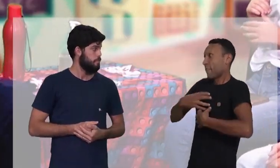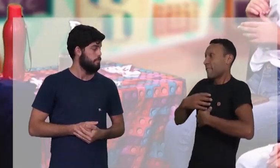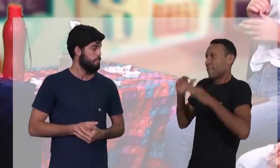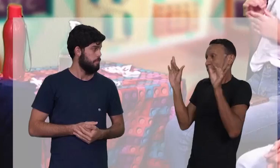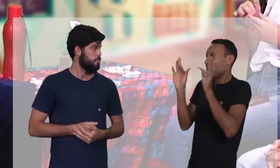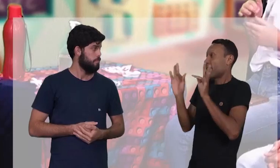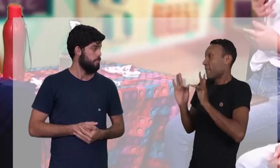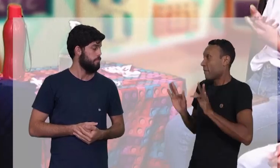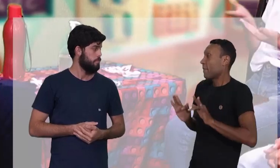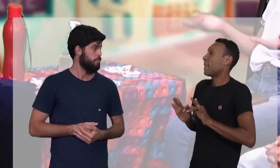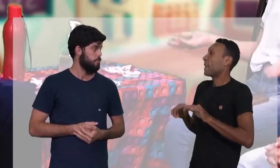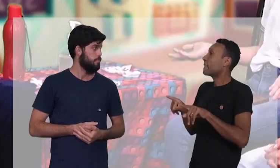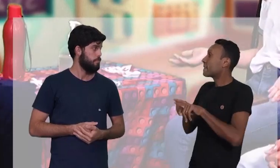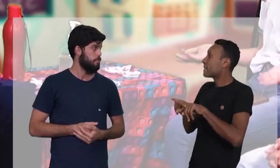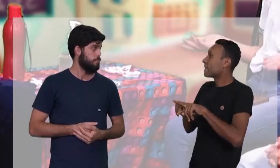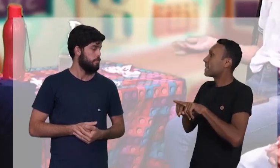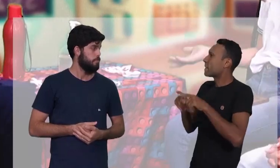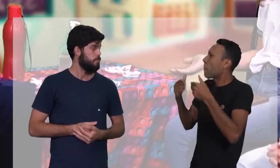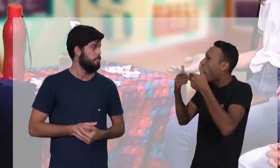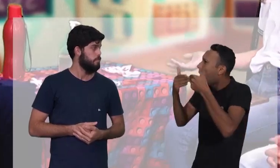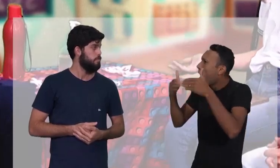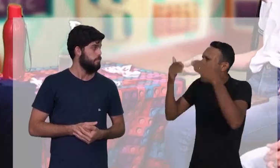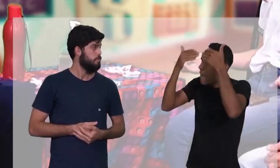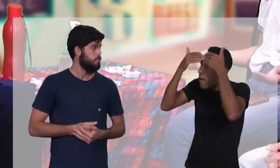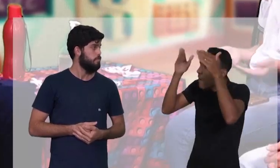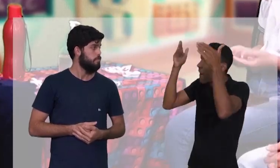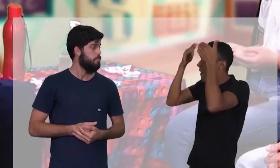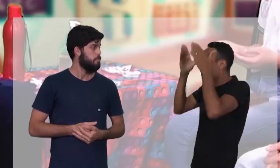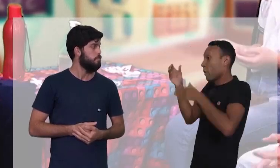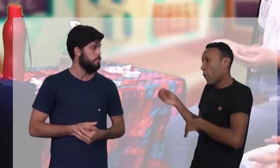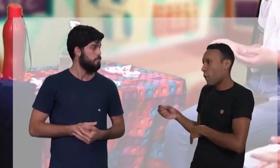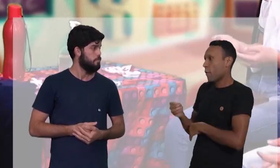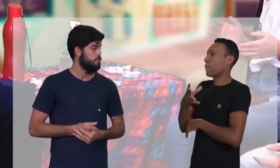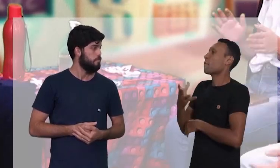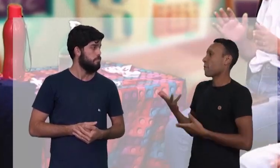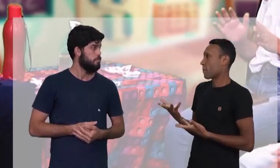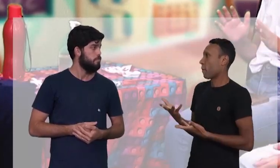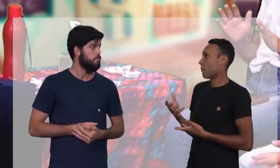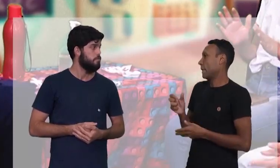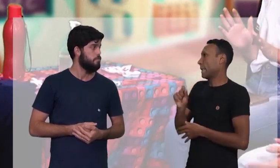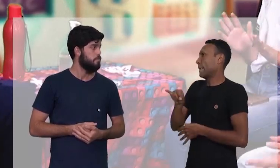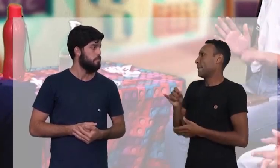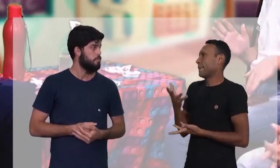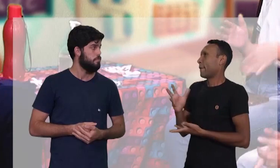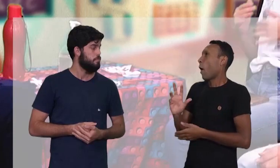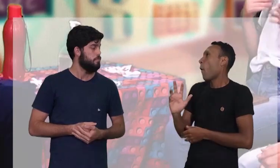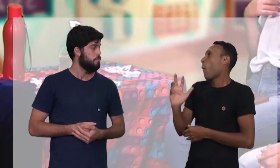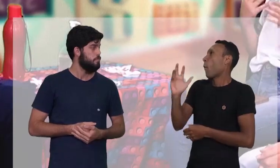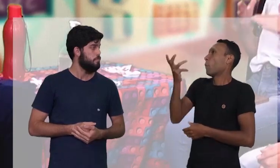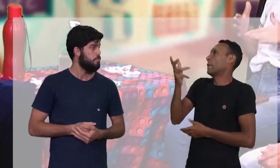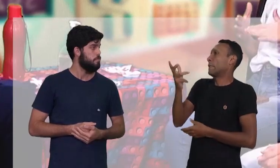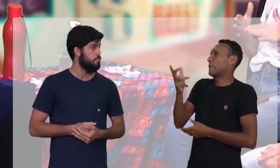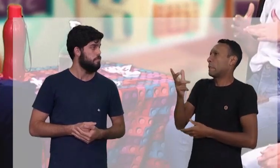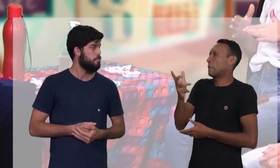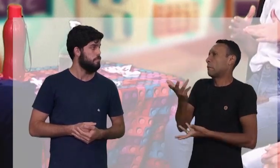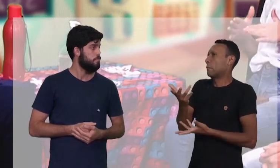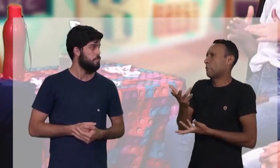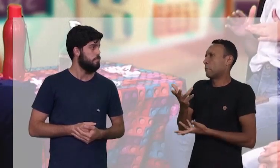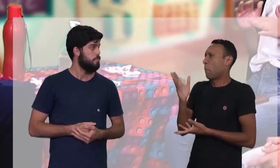feliz. E a gente também tem que se abrir às coisas novas, né? Mas, tipo, se você vê que é alguma coisa que vai lhe fazer